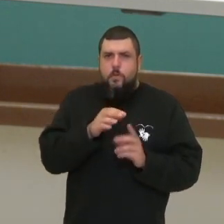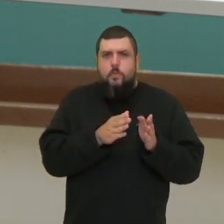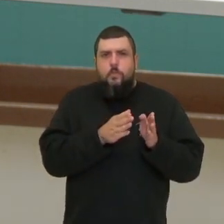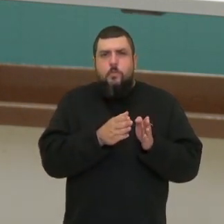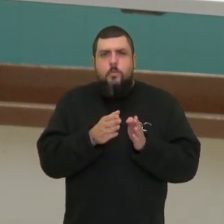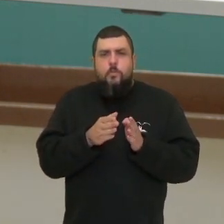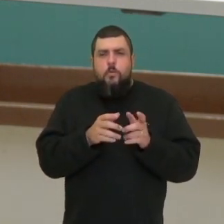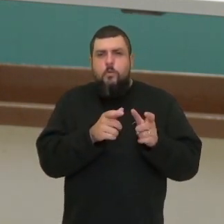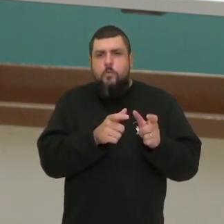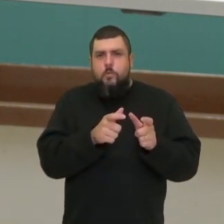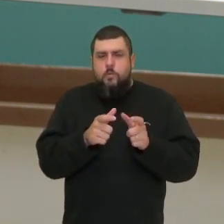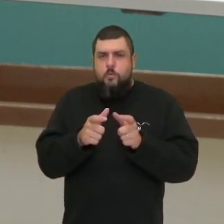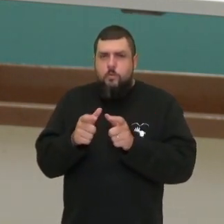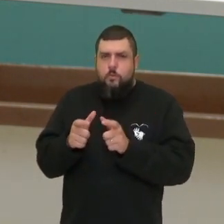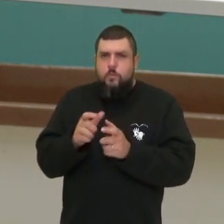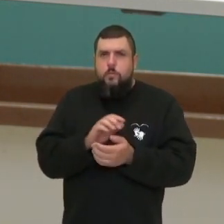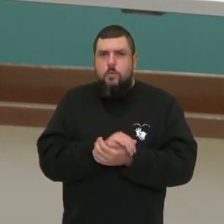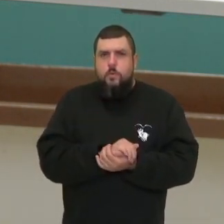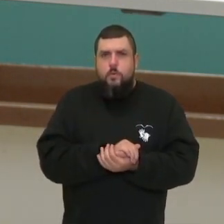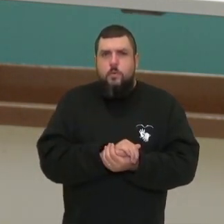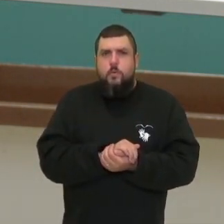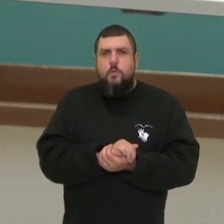posição que cada